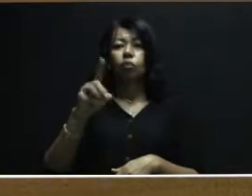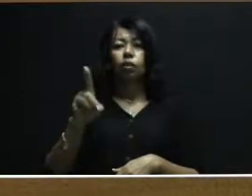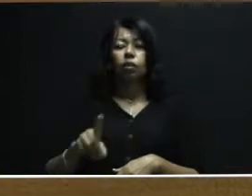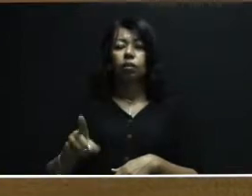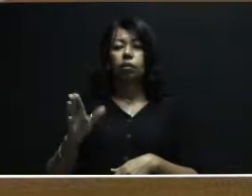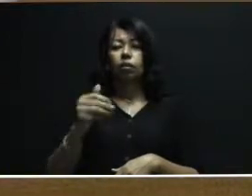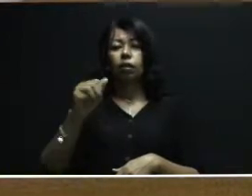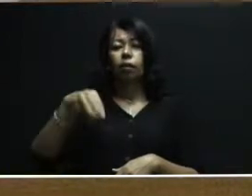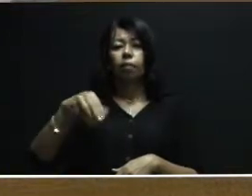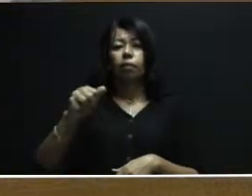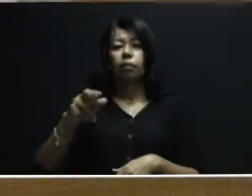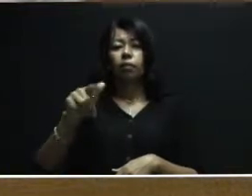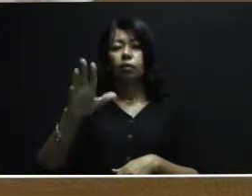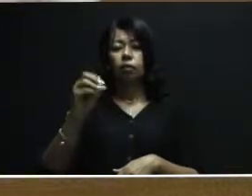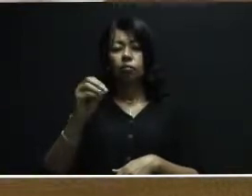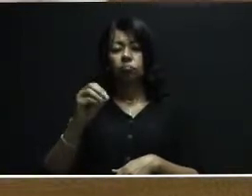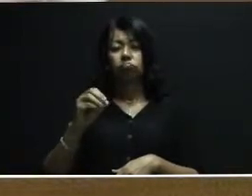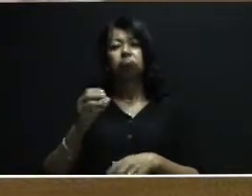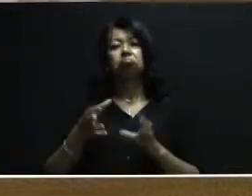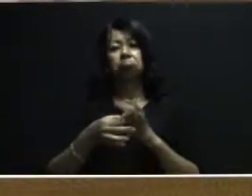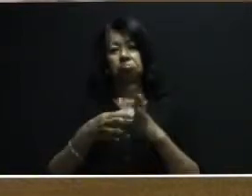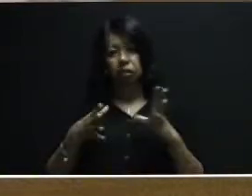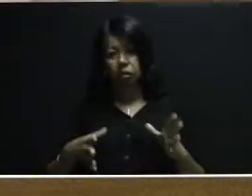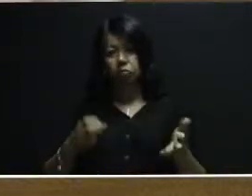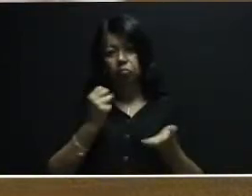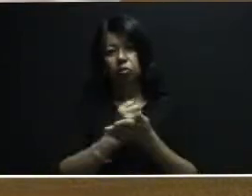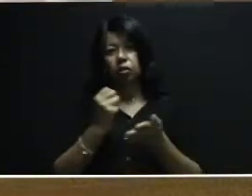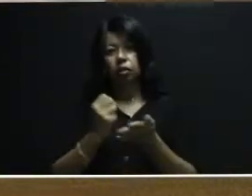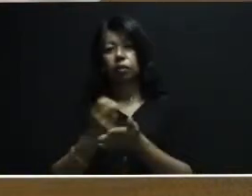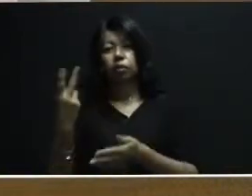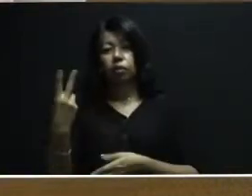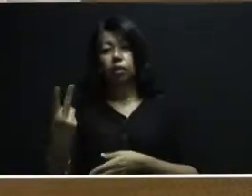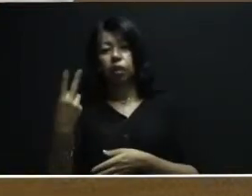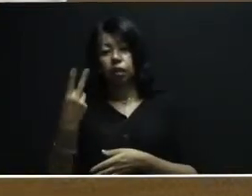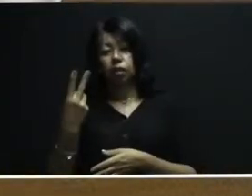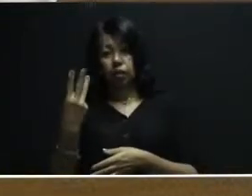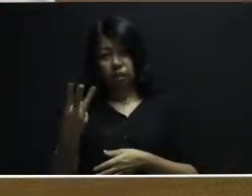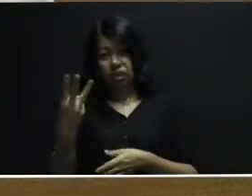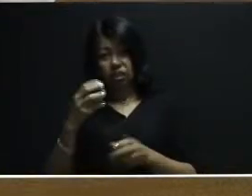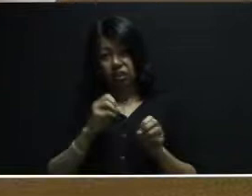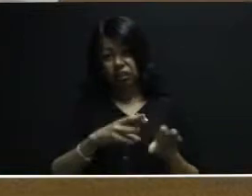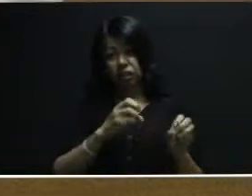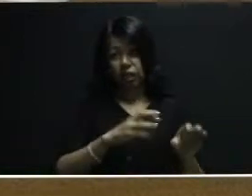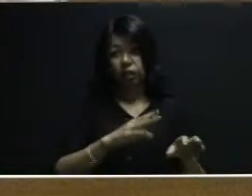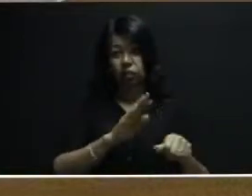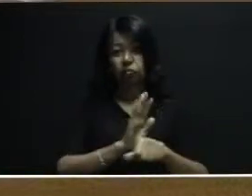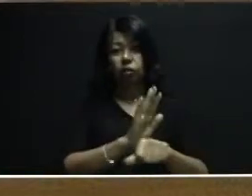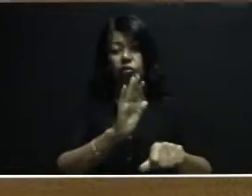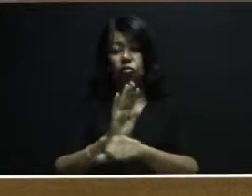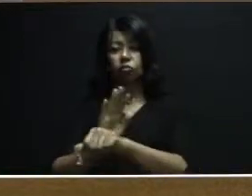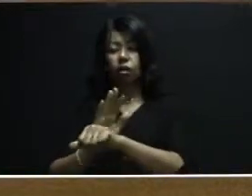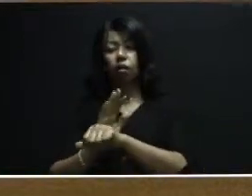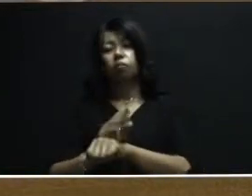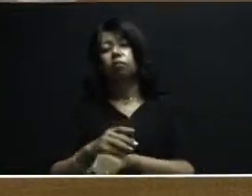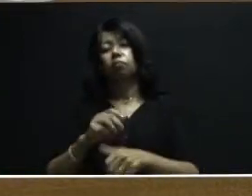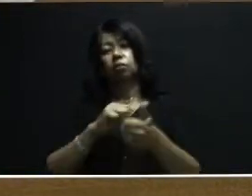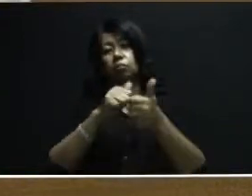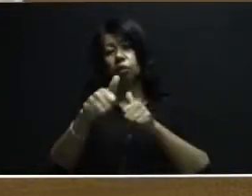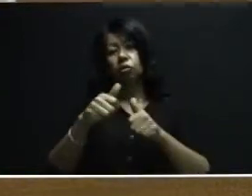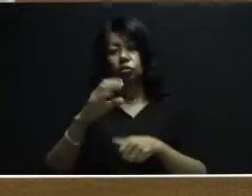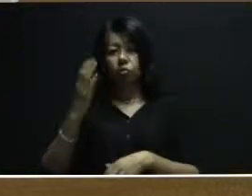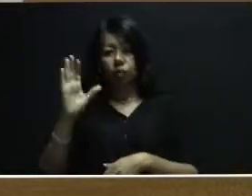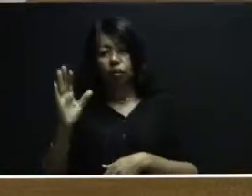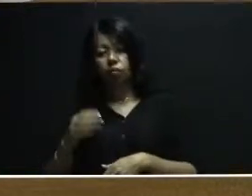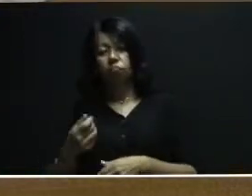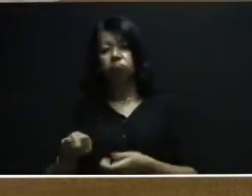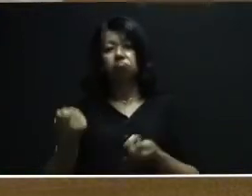Silva autorizou que eu contratasse 2, 3 técnicos para ajudar a desenvolver o esporte de Cubatão. Então, foi contratado o Godofredo